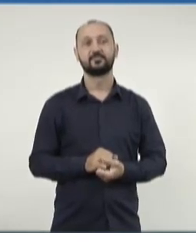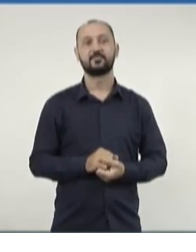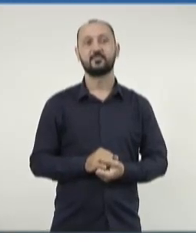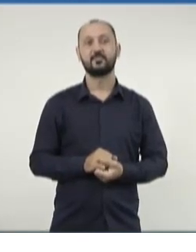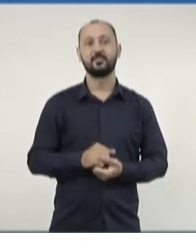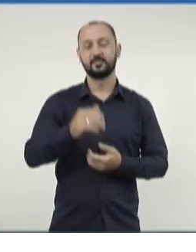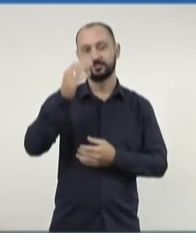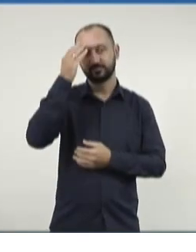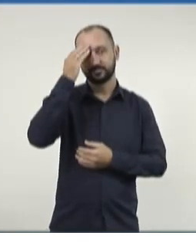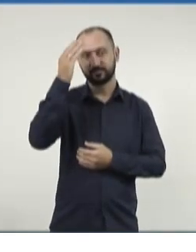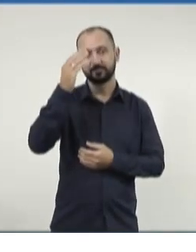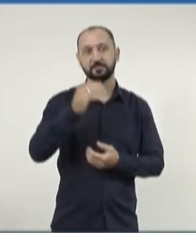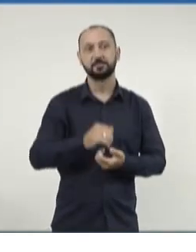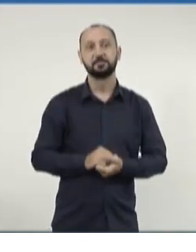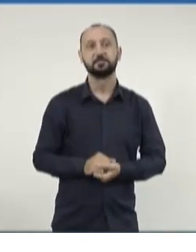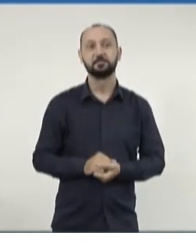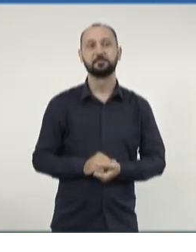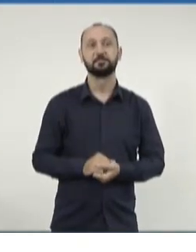Obrigada, Vanessa,